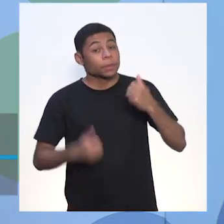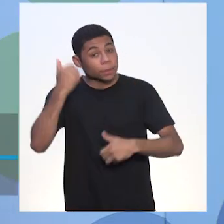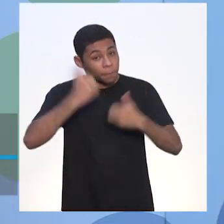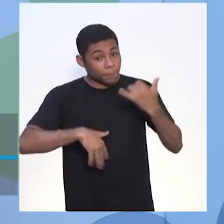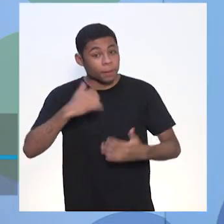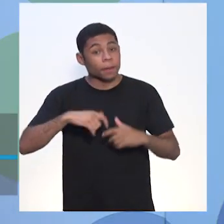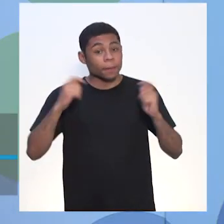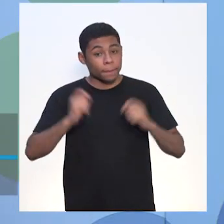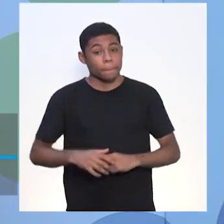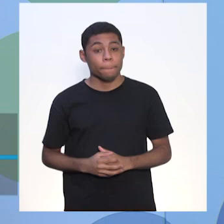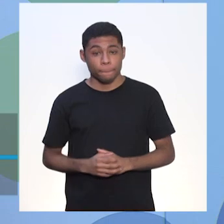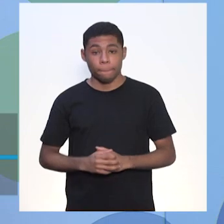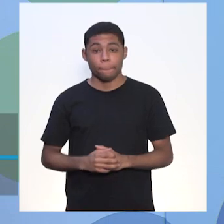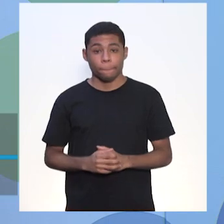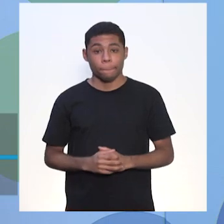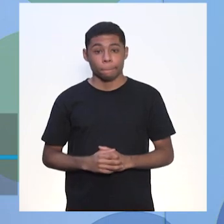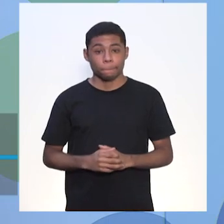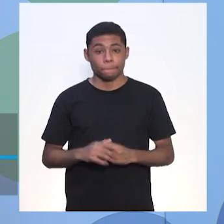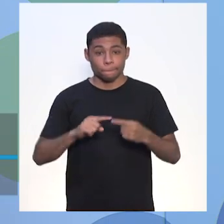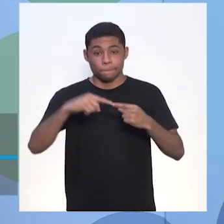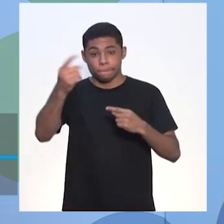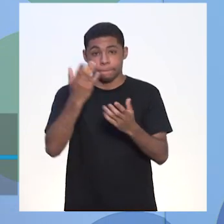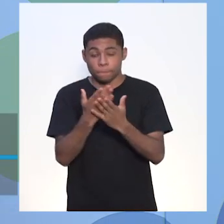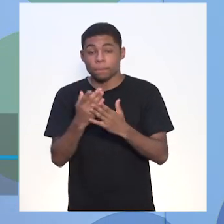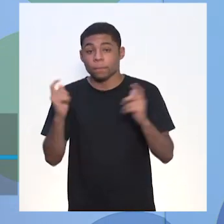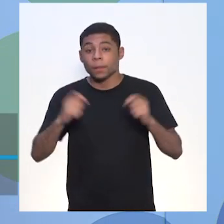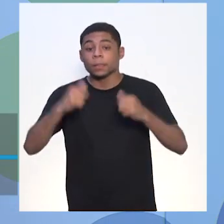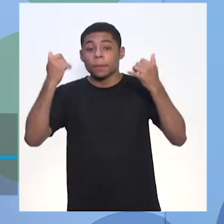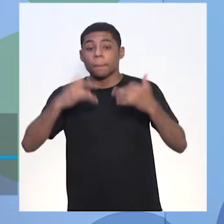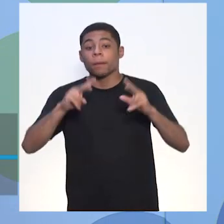ainda. E a próxima aula a gente pode falar